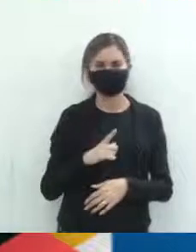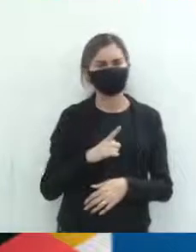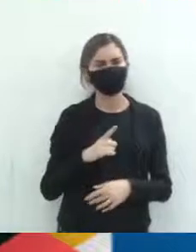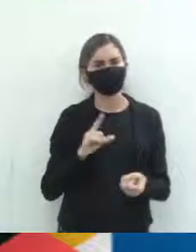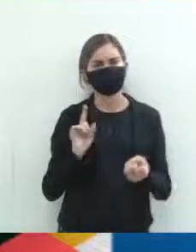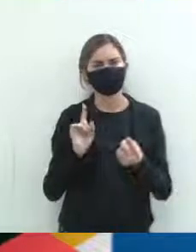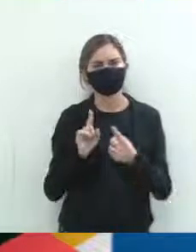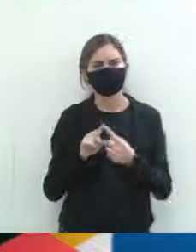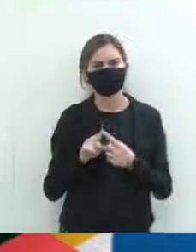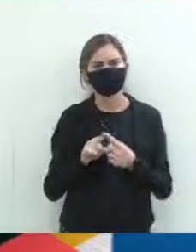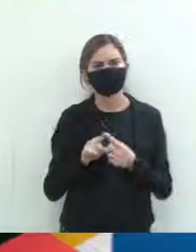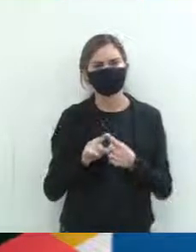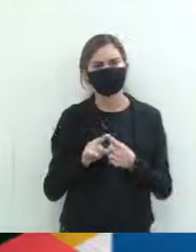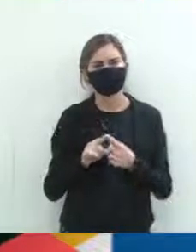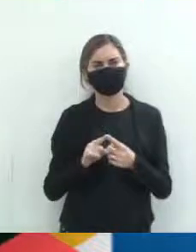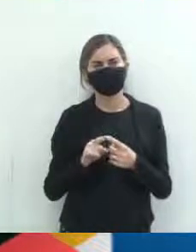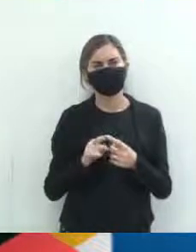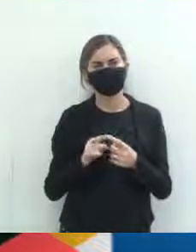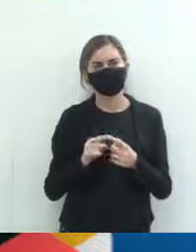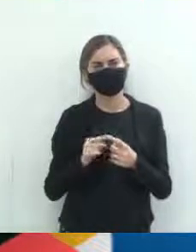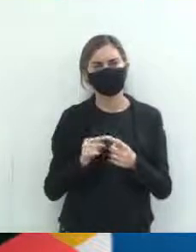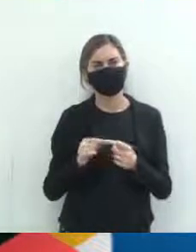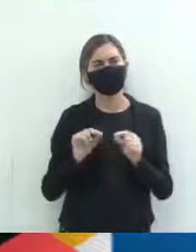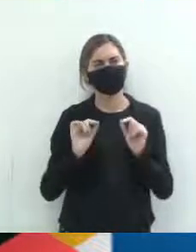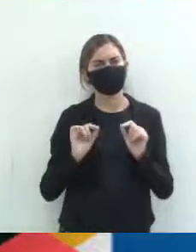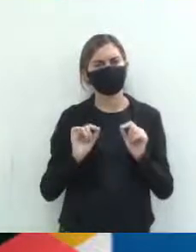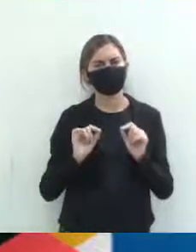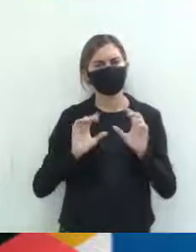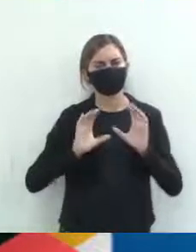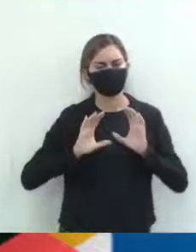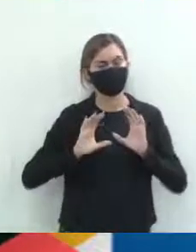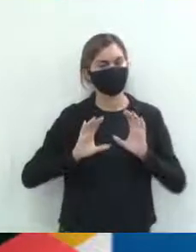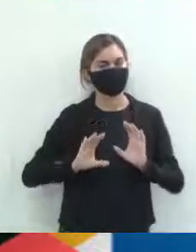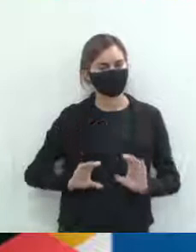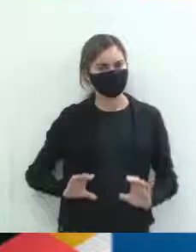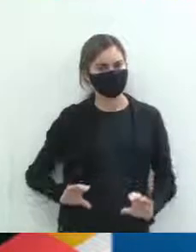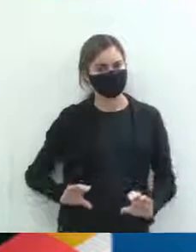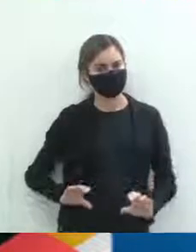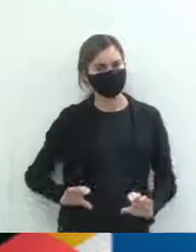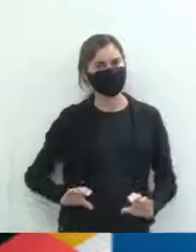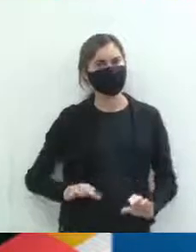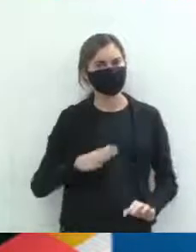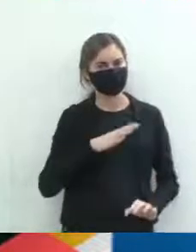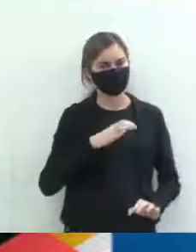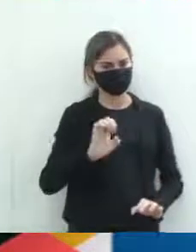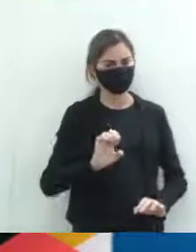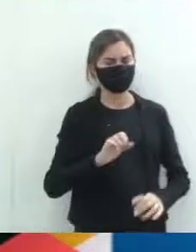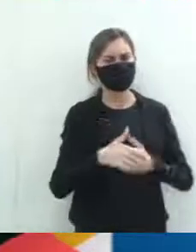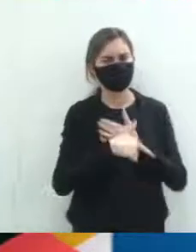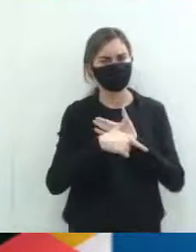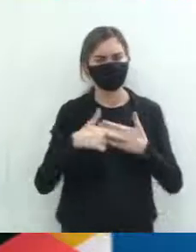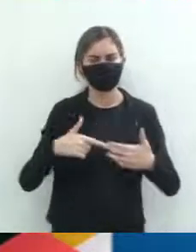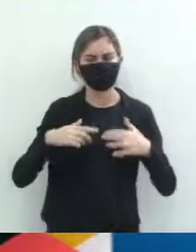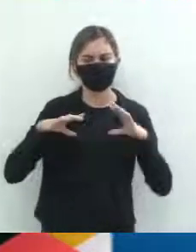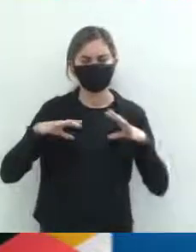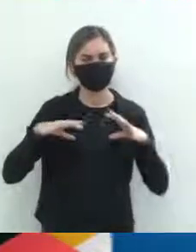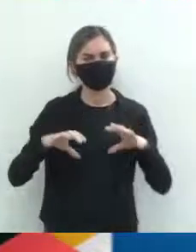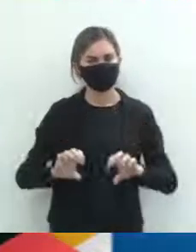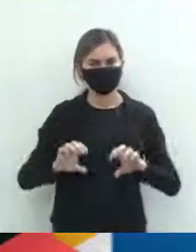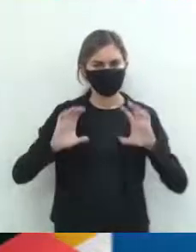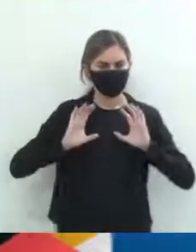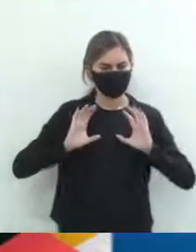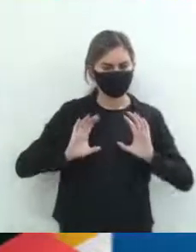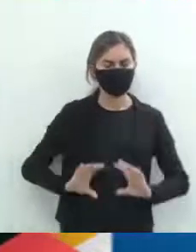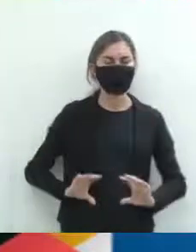ver com o comportamento. Tanto a ética e a moral tem a ver com o comportamento,